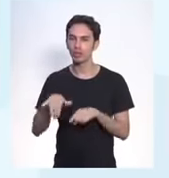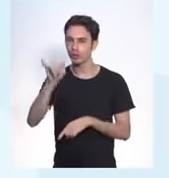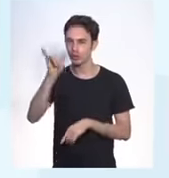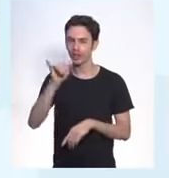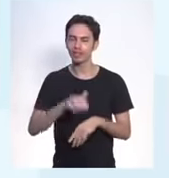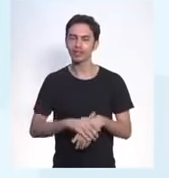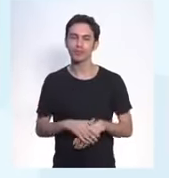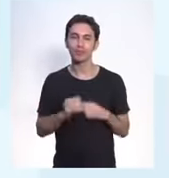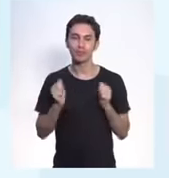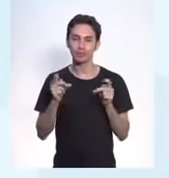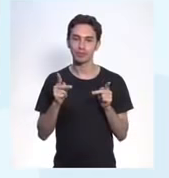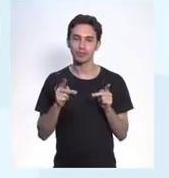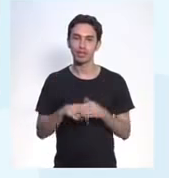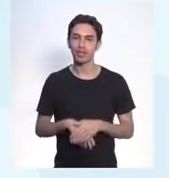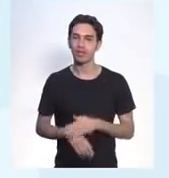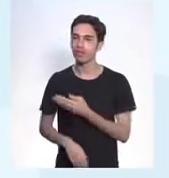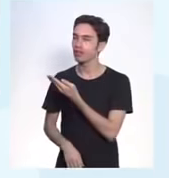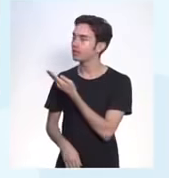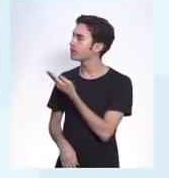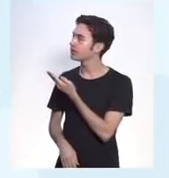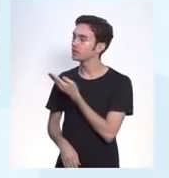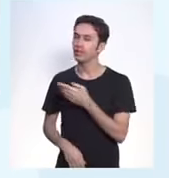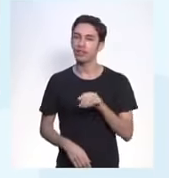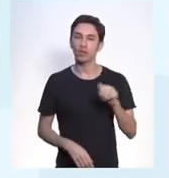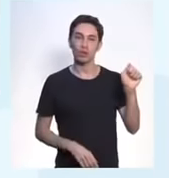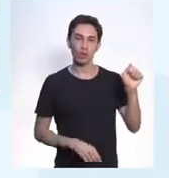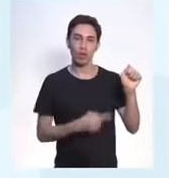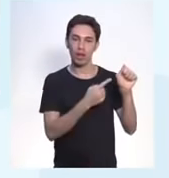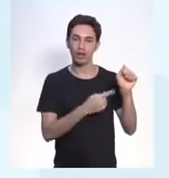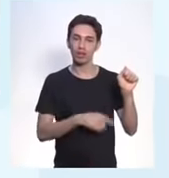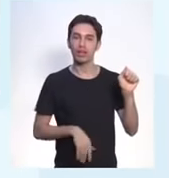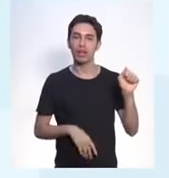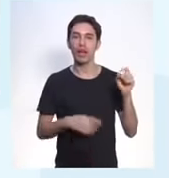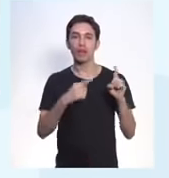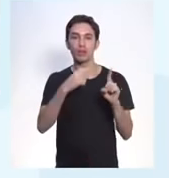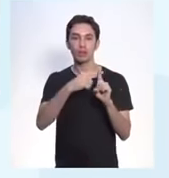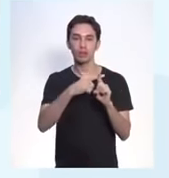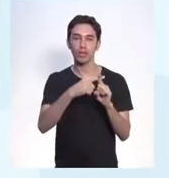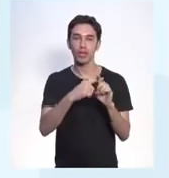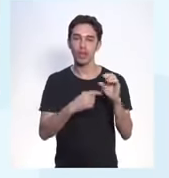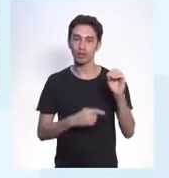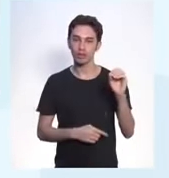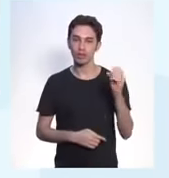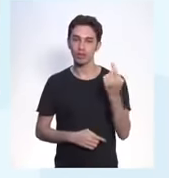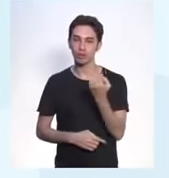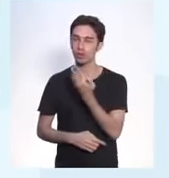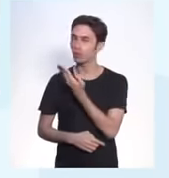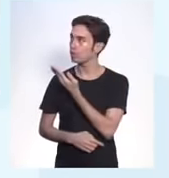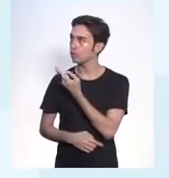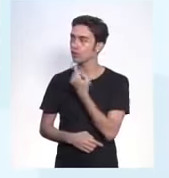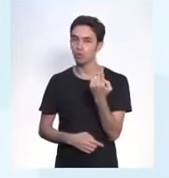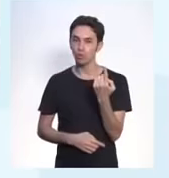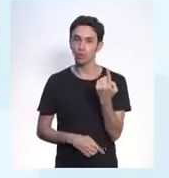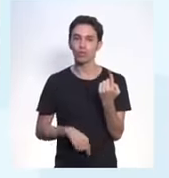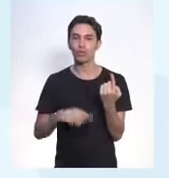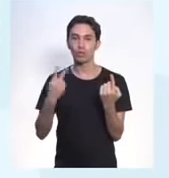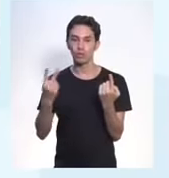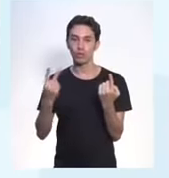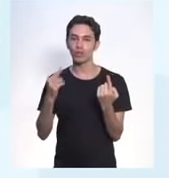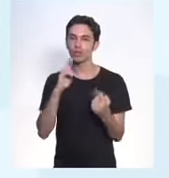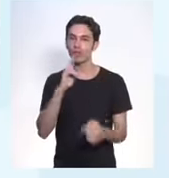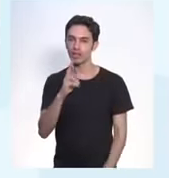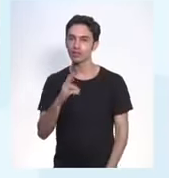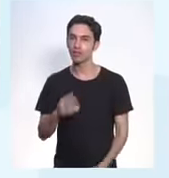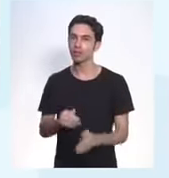ordenadas então lá na primeira eu sou meio ao zero e eu somei um a um negativo encontrei 1 e 2